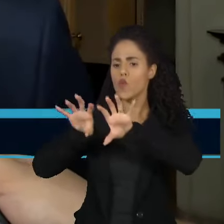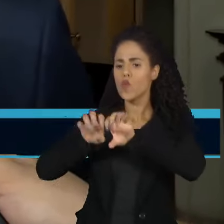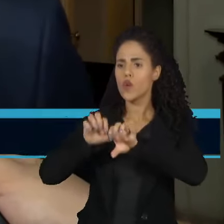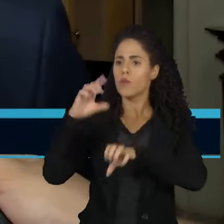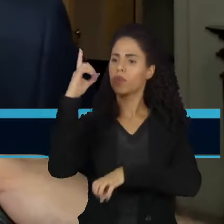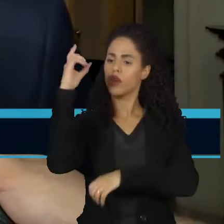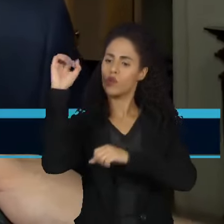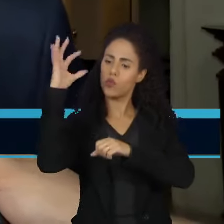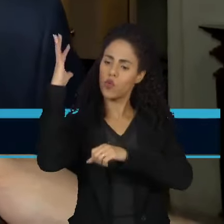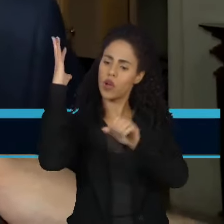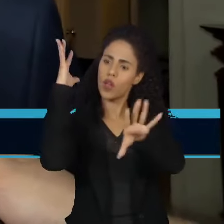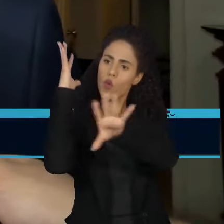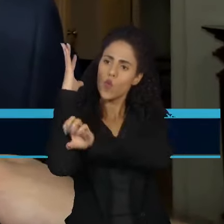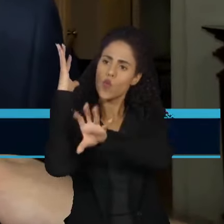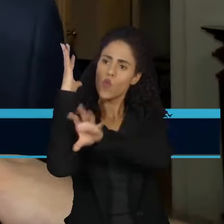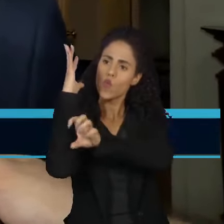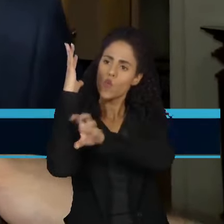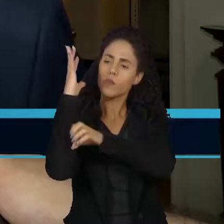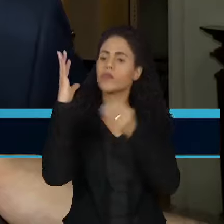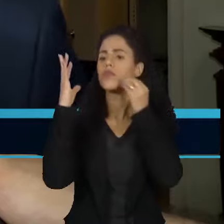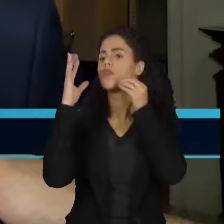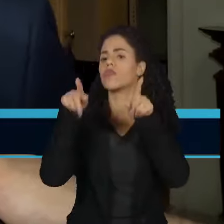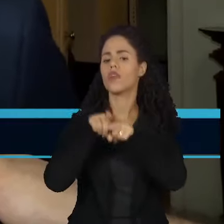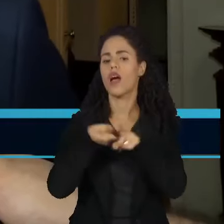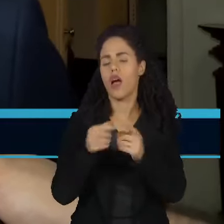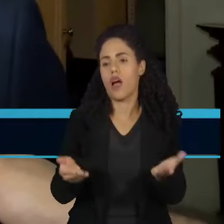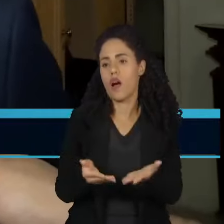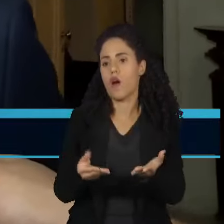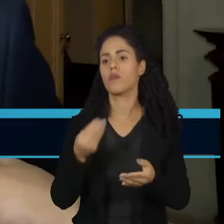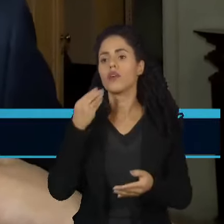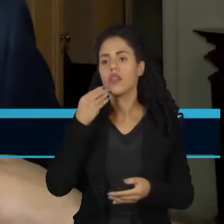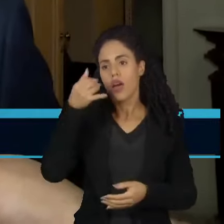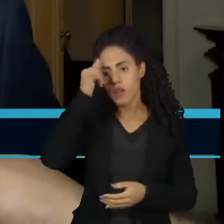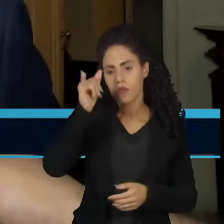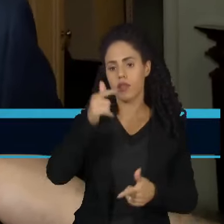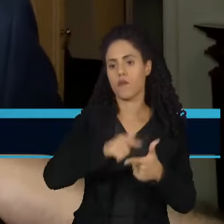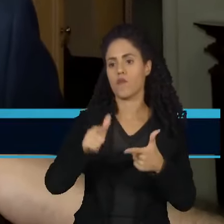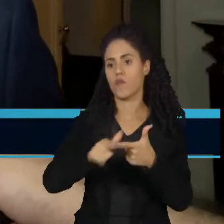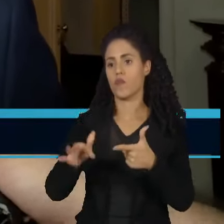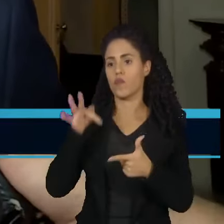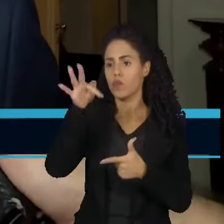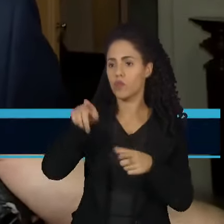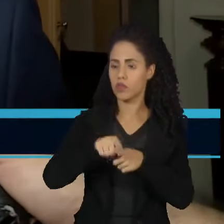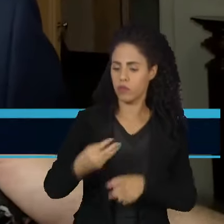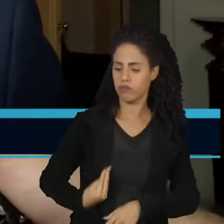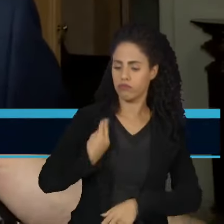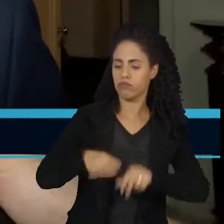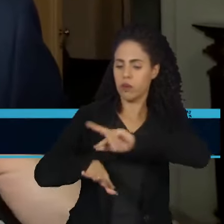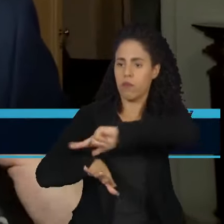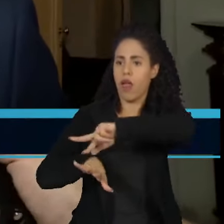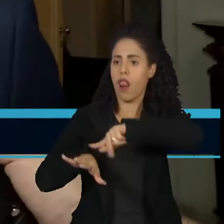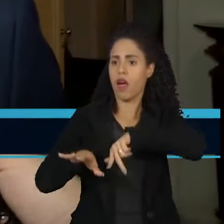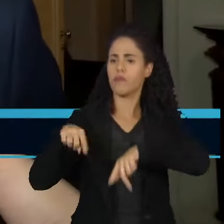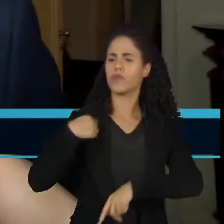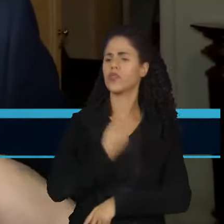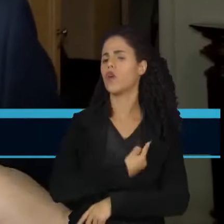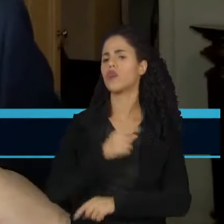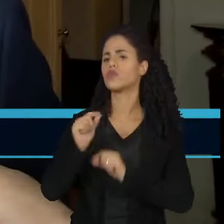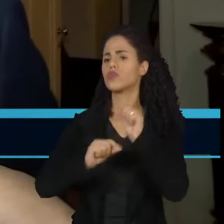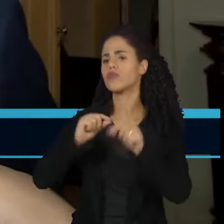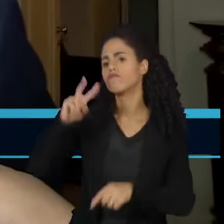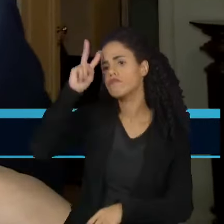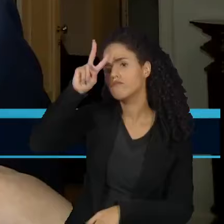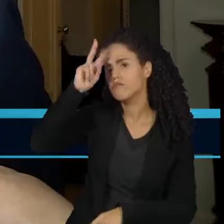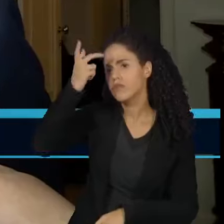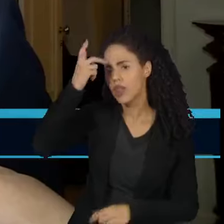do aquecimento climático e da destruição de uma boa parte das condições de vida dos seres humanos. Porque a gente não pode esquecer que quem está em risco